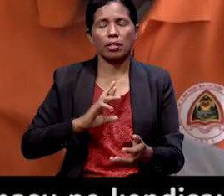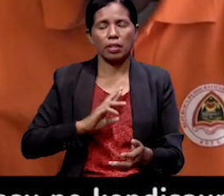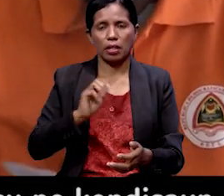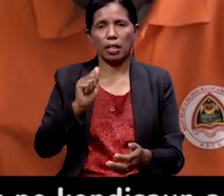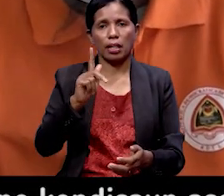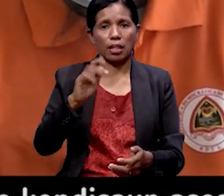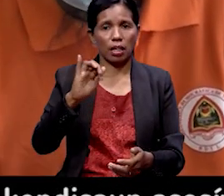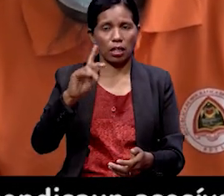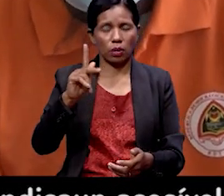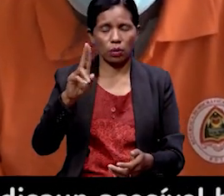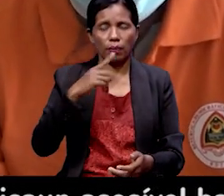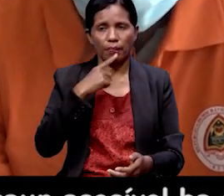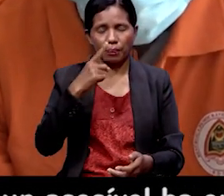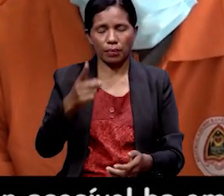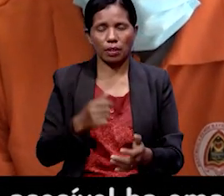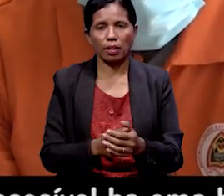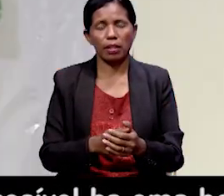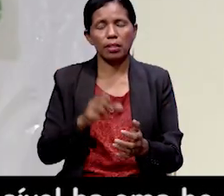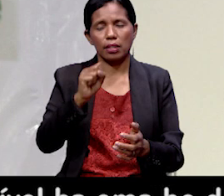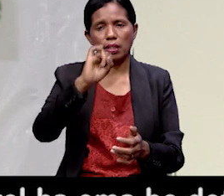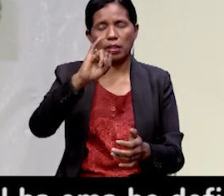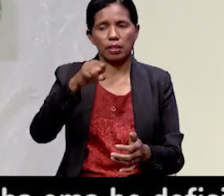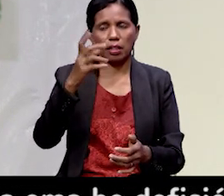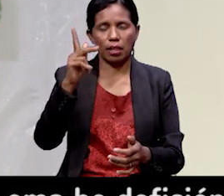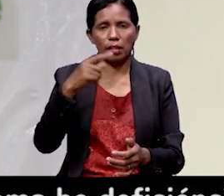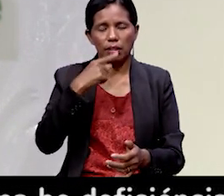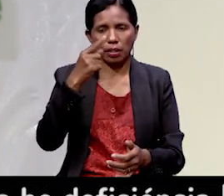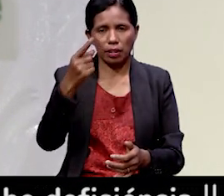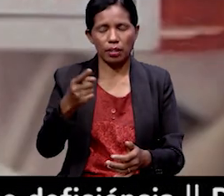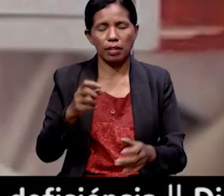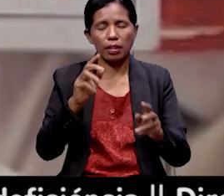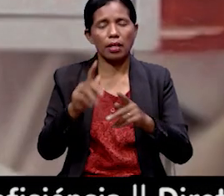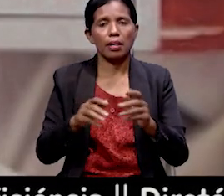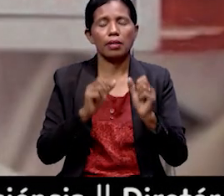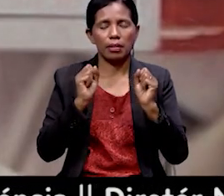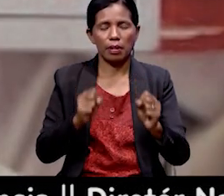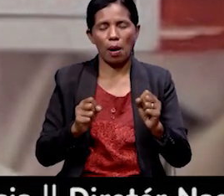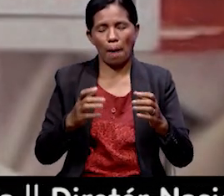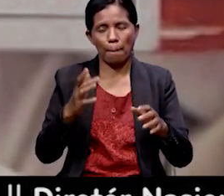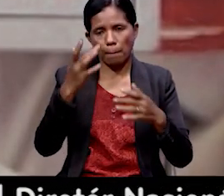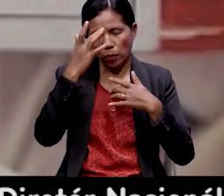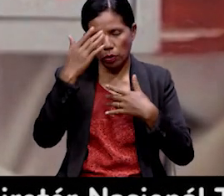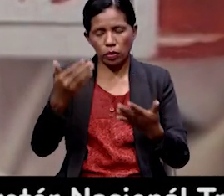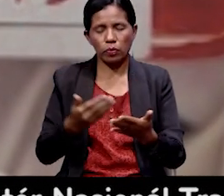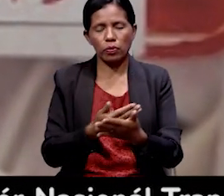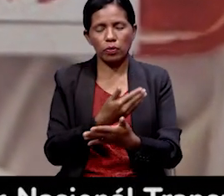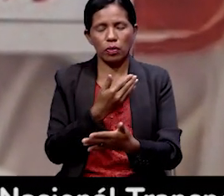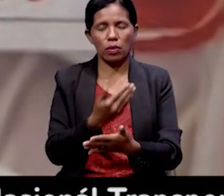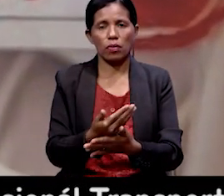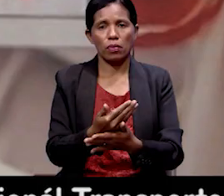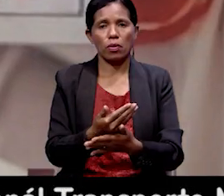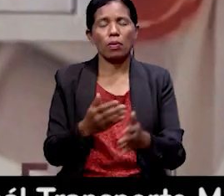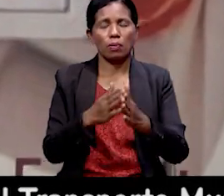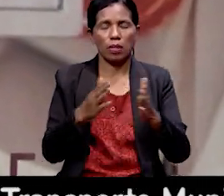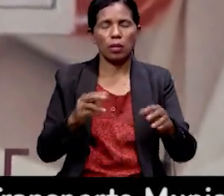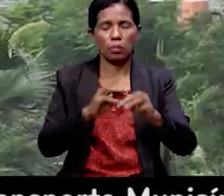Tuir publicação Centro Integrado de Gestão Crise nota kata possibilidade bot variante Delta circula mos ia município nebe